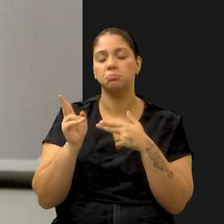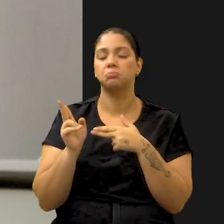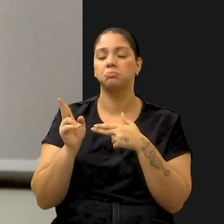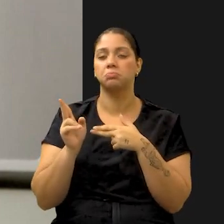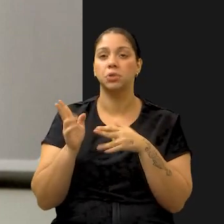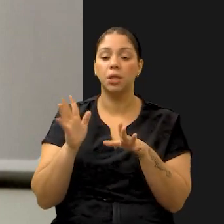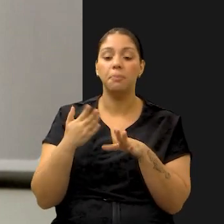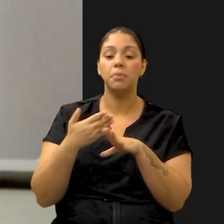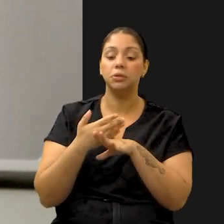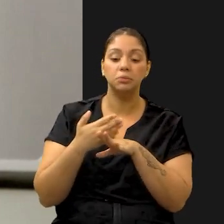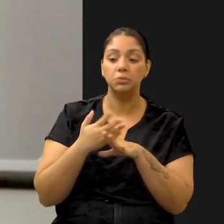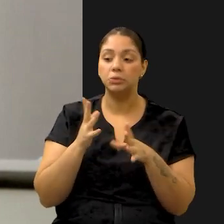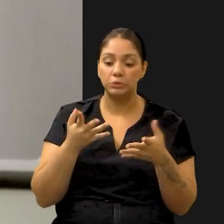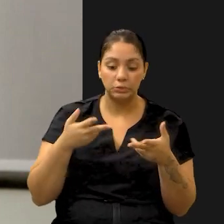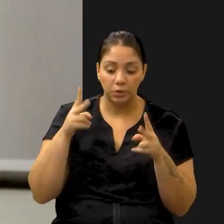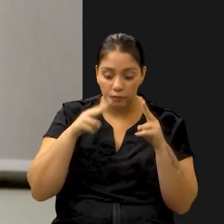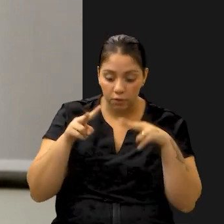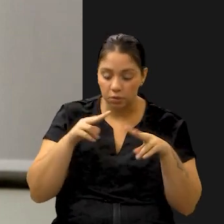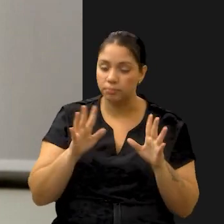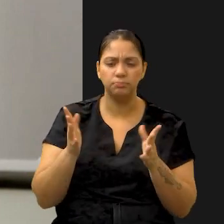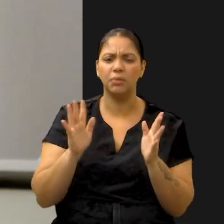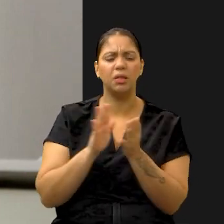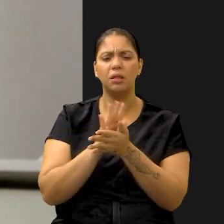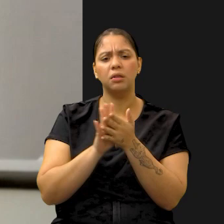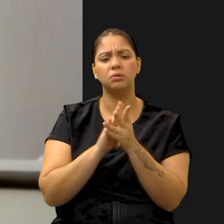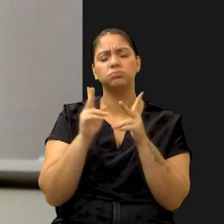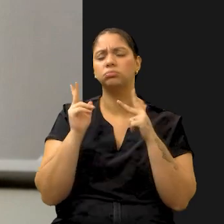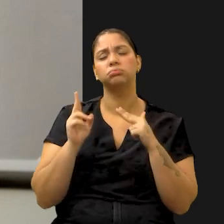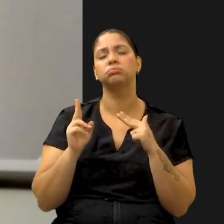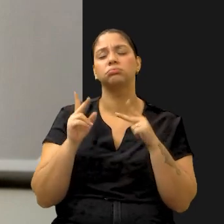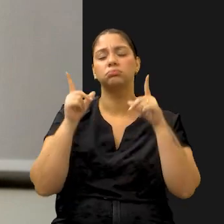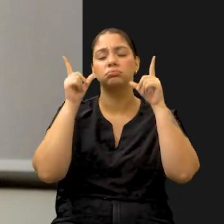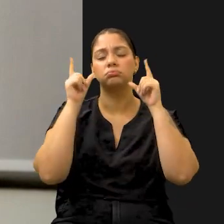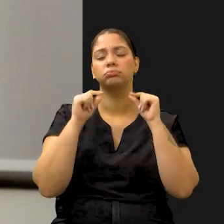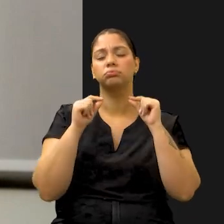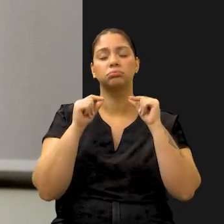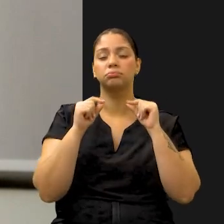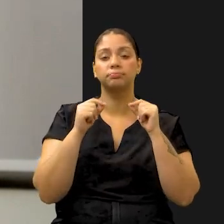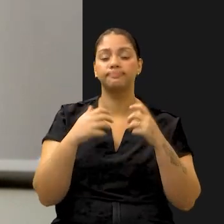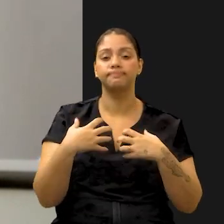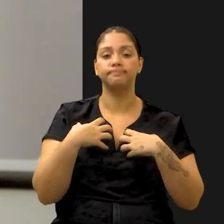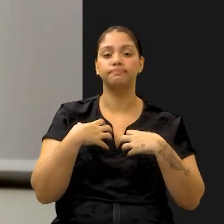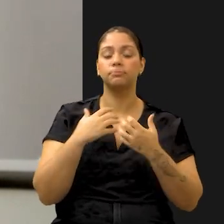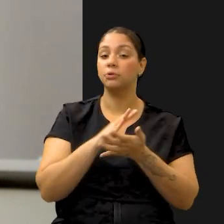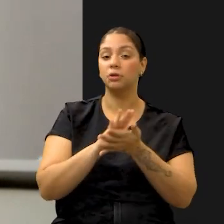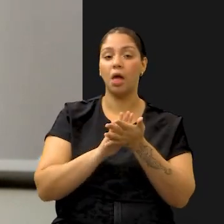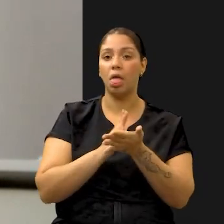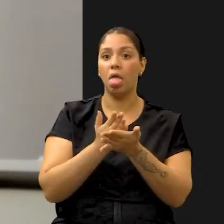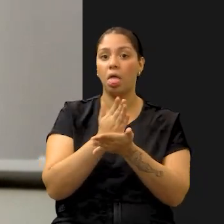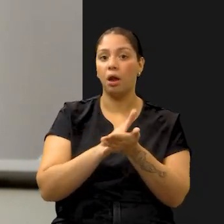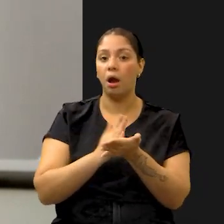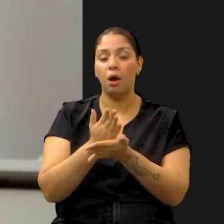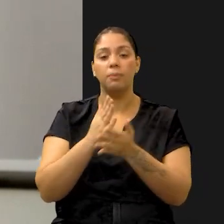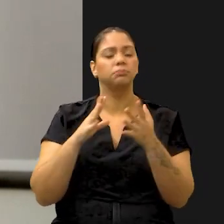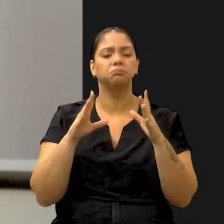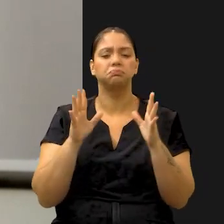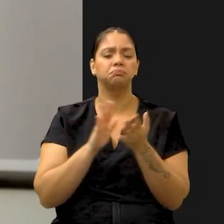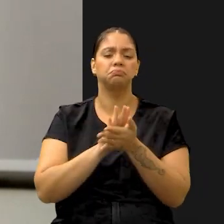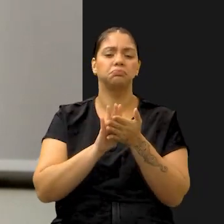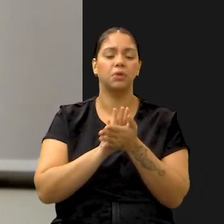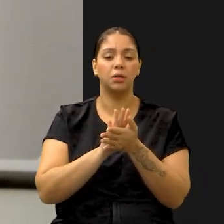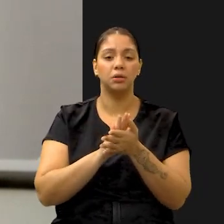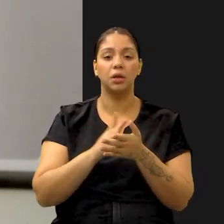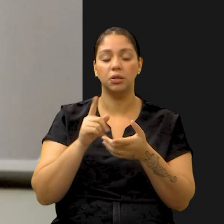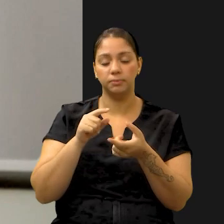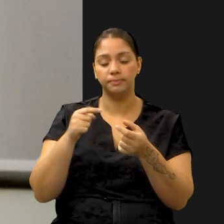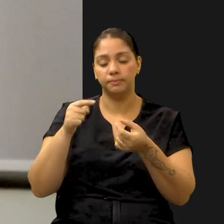está participando ativamente do procedimento, porque é como se ele estivesse dormindo, então ele não vai sentir nenhum incômodo.